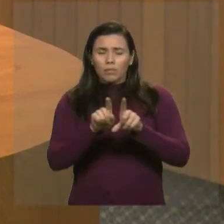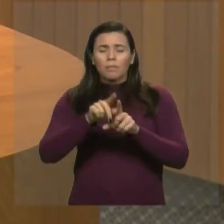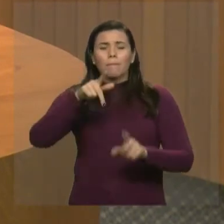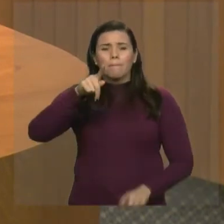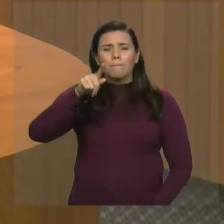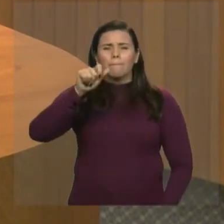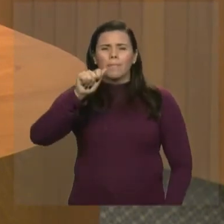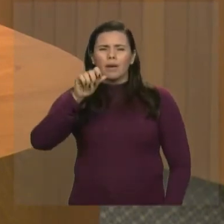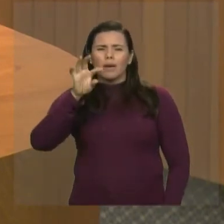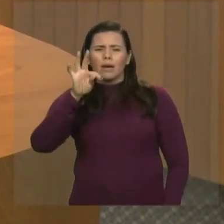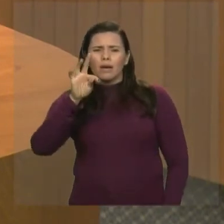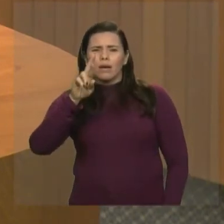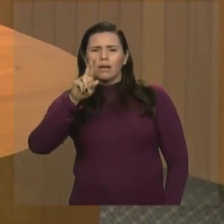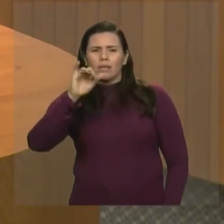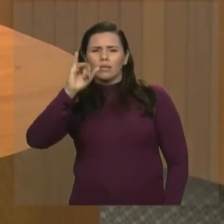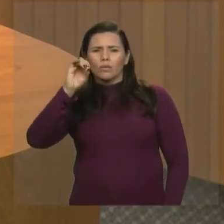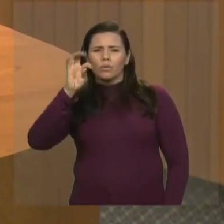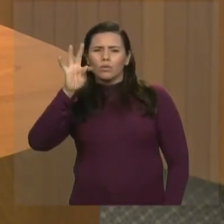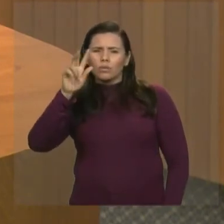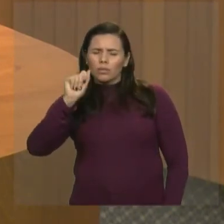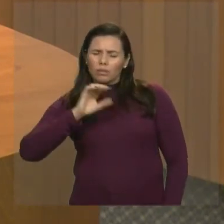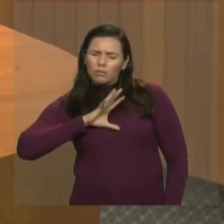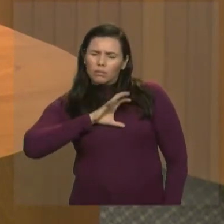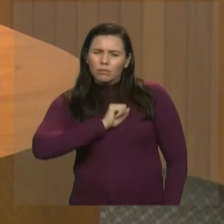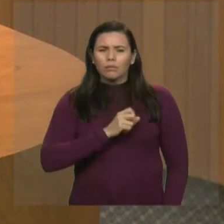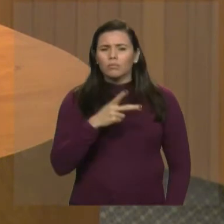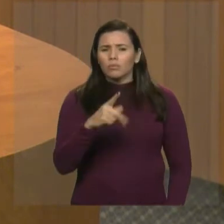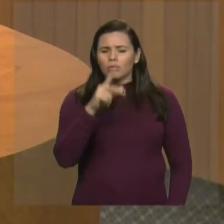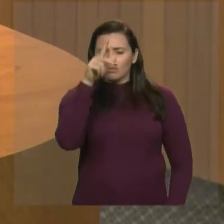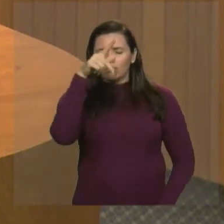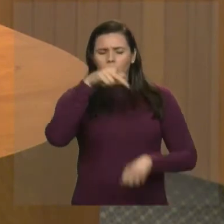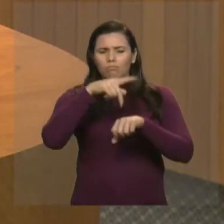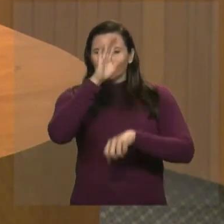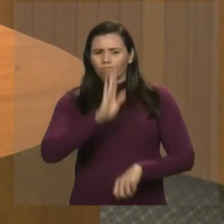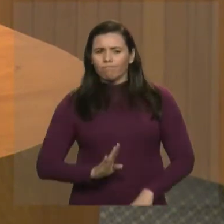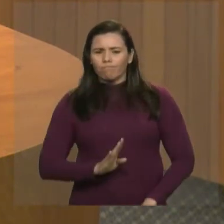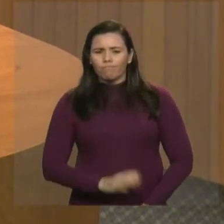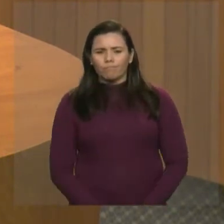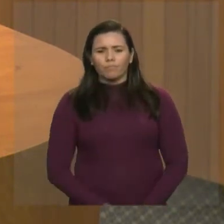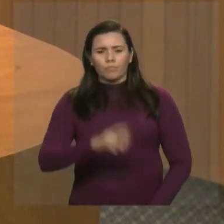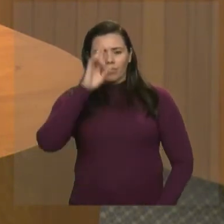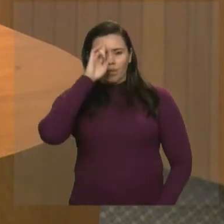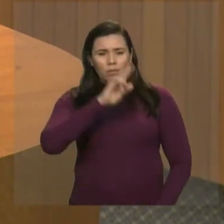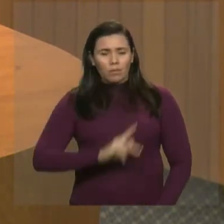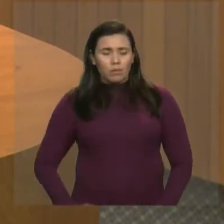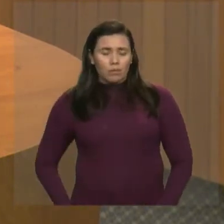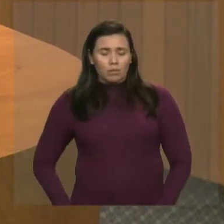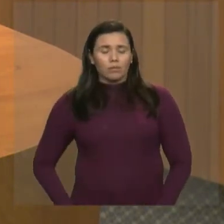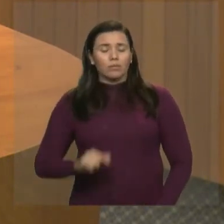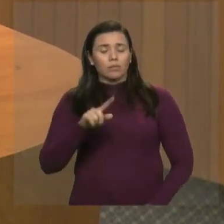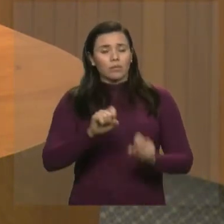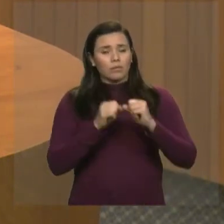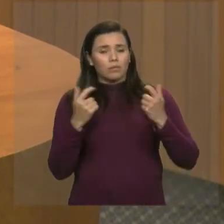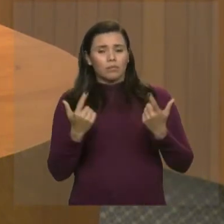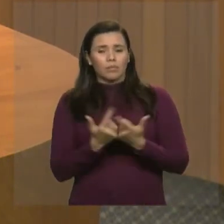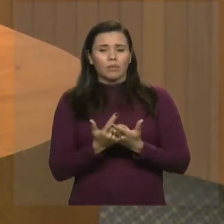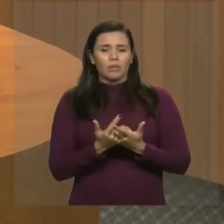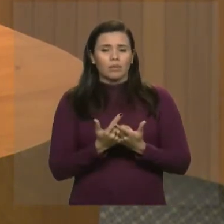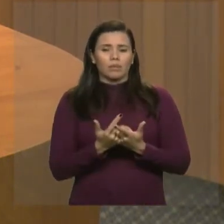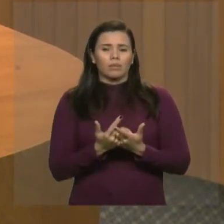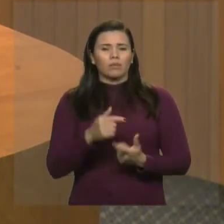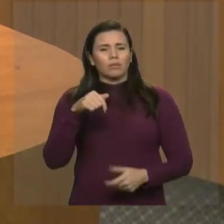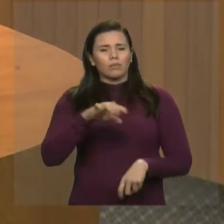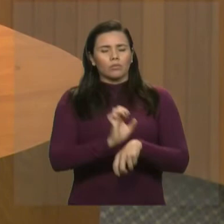bem preparada para o seu mister. Senhor presidente, Assembleia Legislativa do Estado do Maranhão, plenário